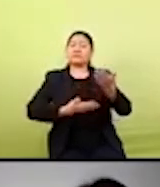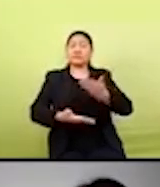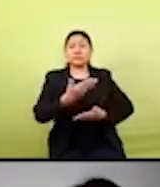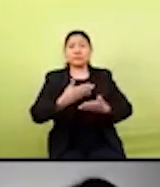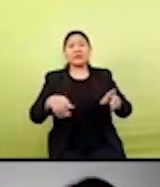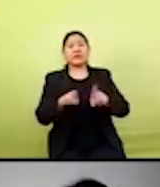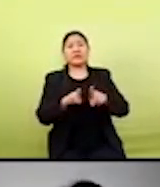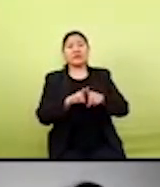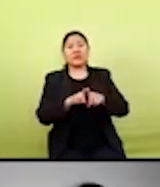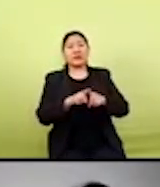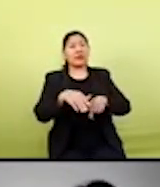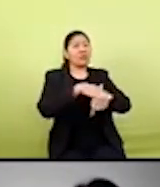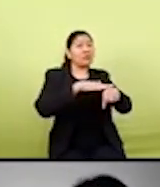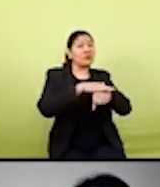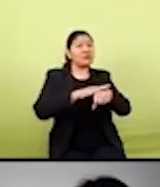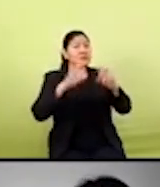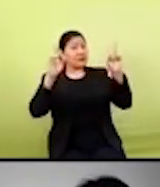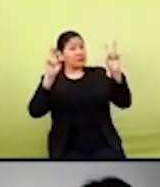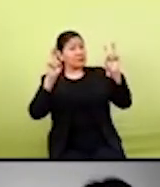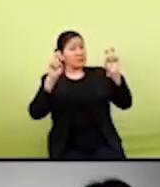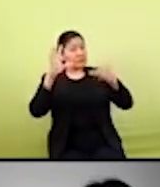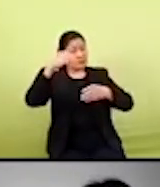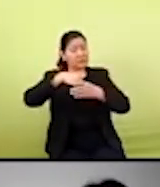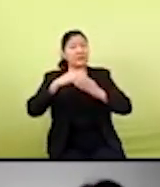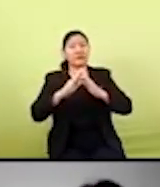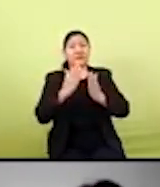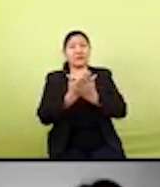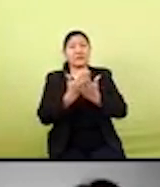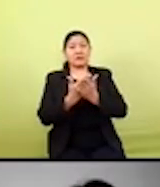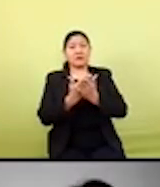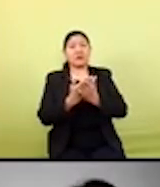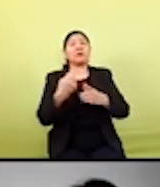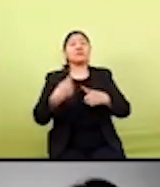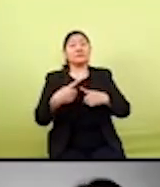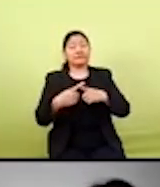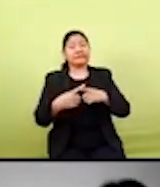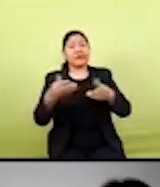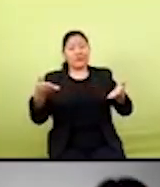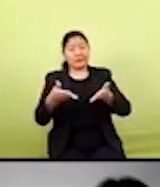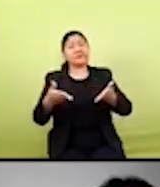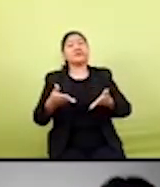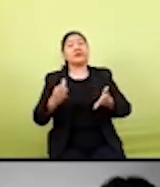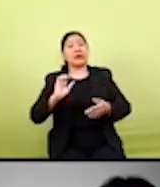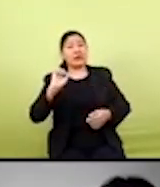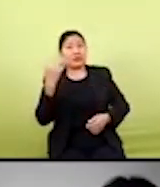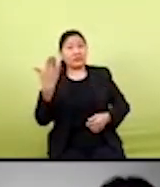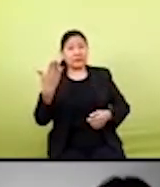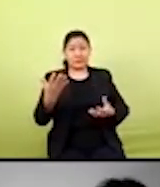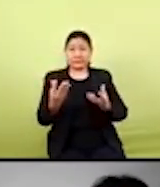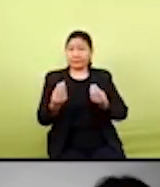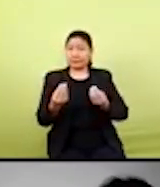sempre que, né, deparar na escola aí com essa realidade de violação do direito contra a mulher.